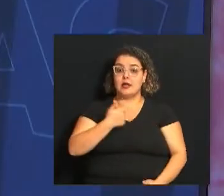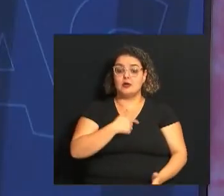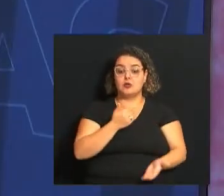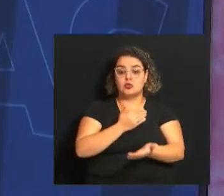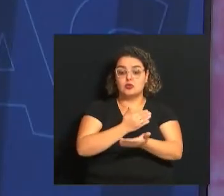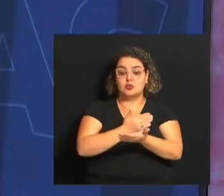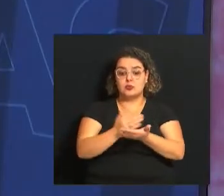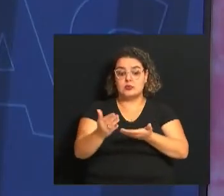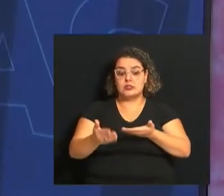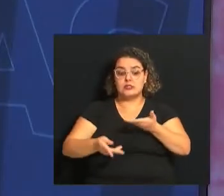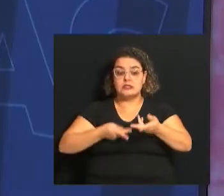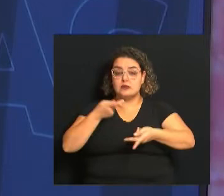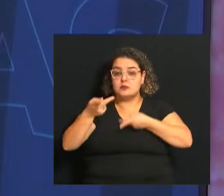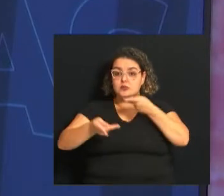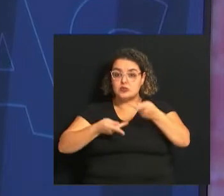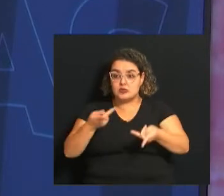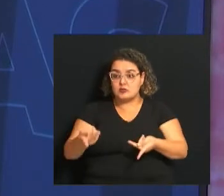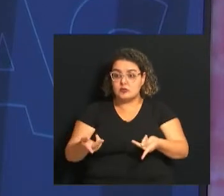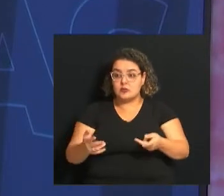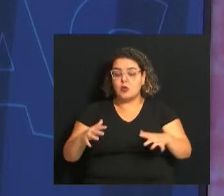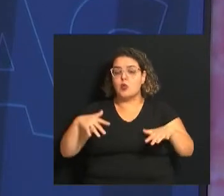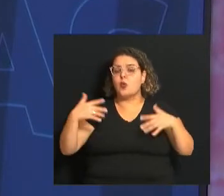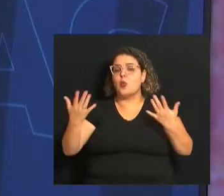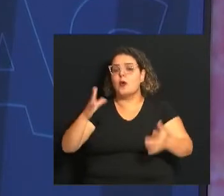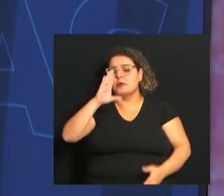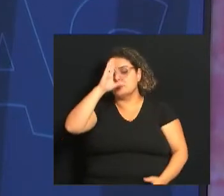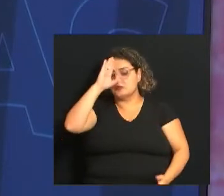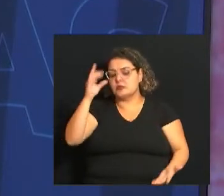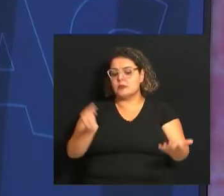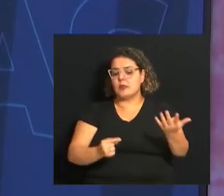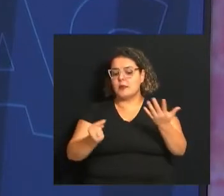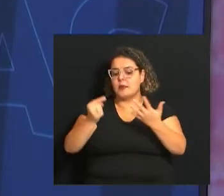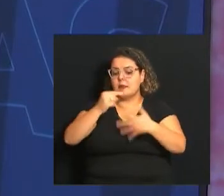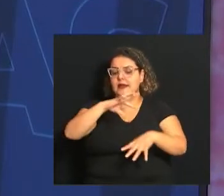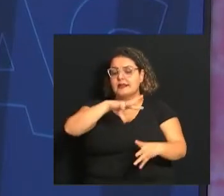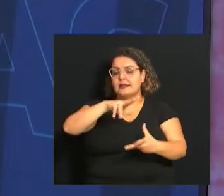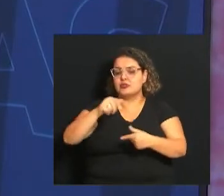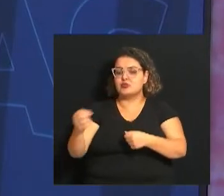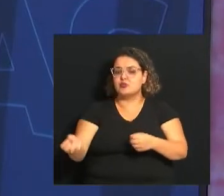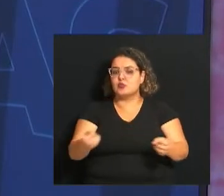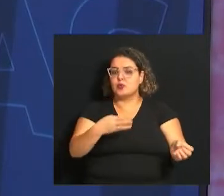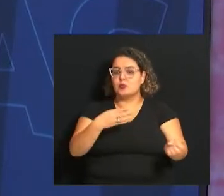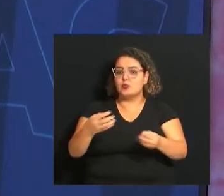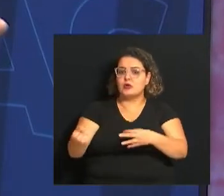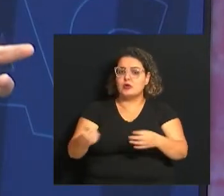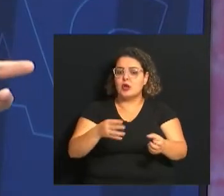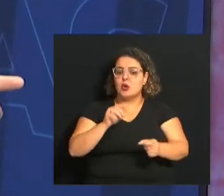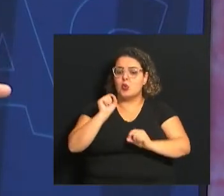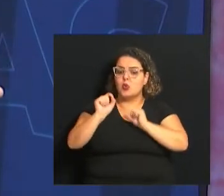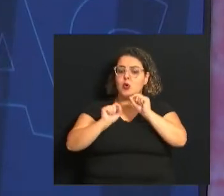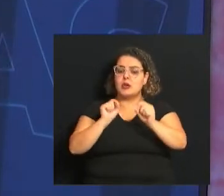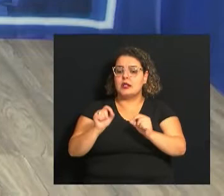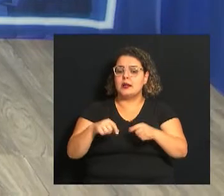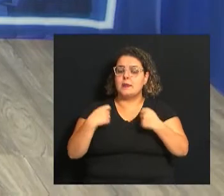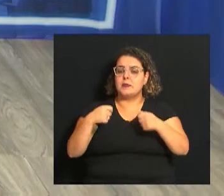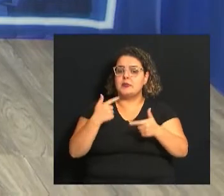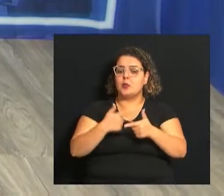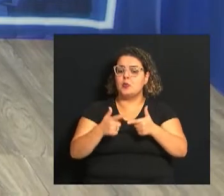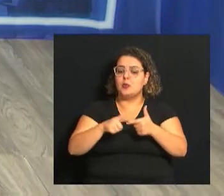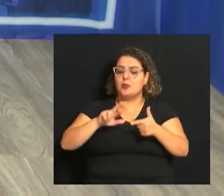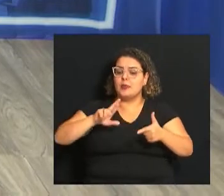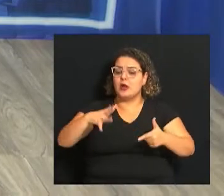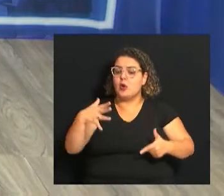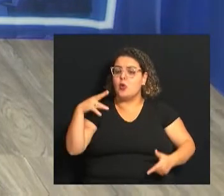iniciar quais são os principais dilemas deste mundo moderno, o que nós precisamos solucionar com uma certa